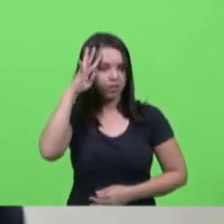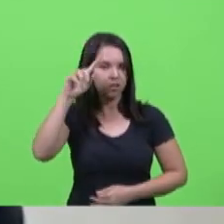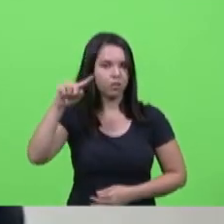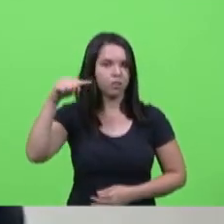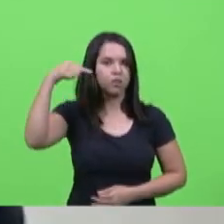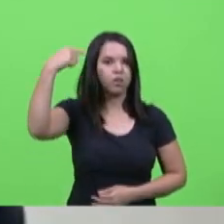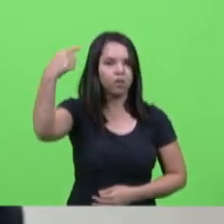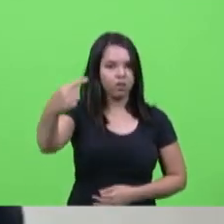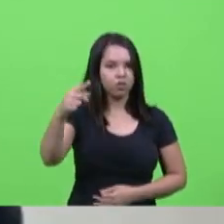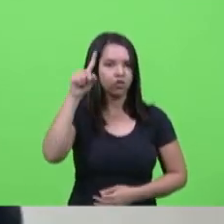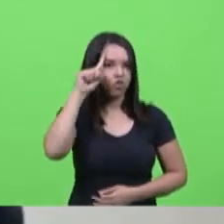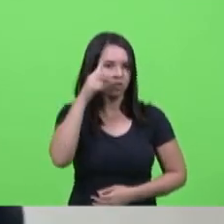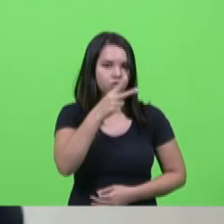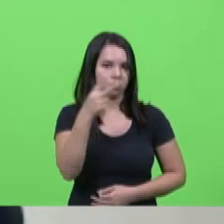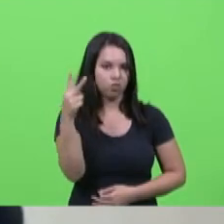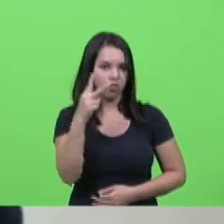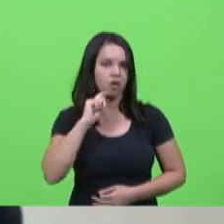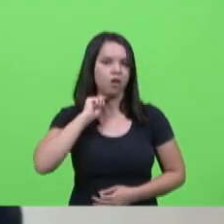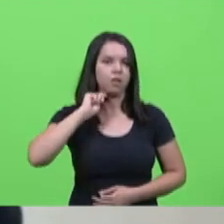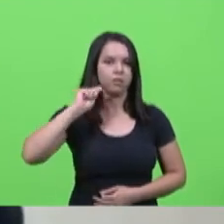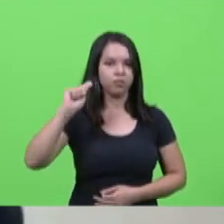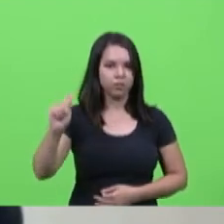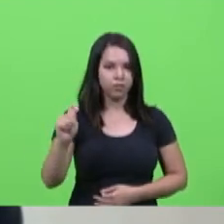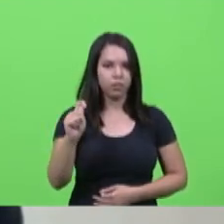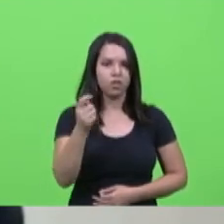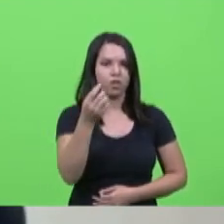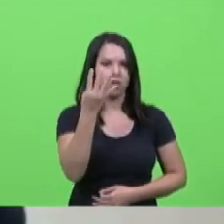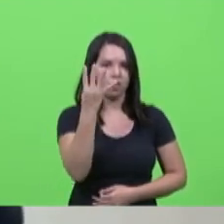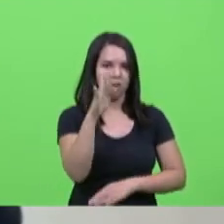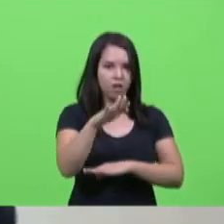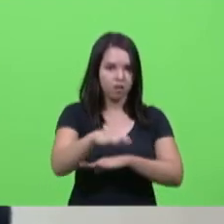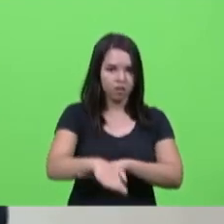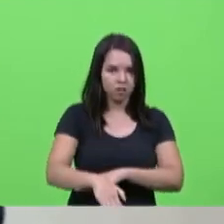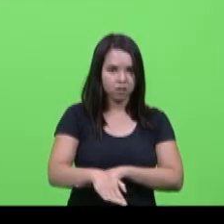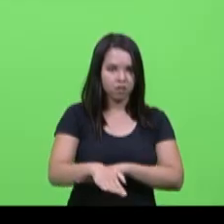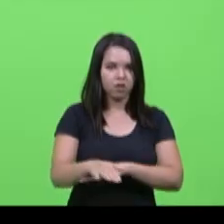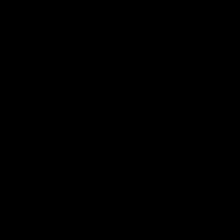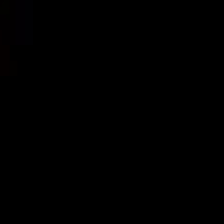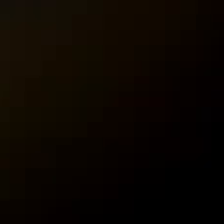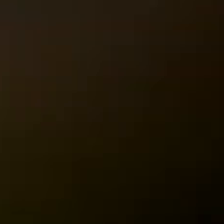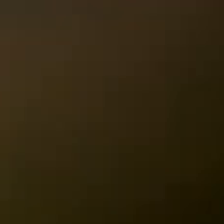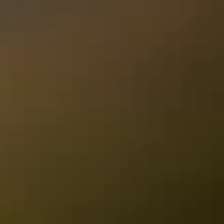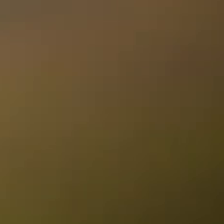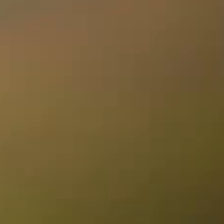dia 22 de abril, às 16 horas. Está encerrada a presente sessão.